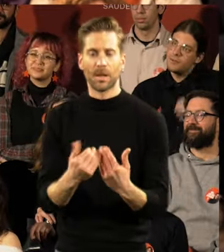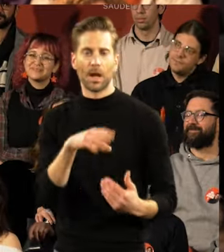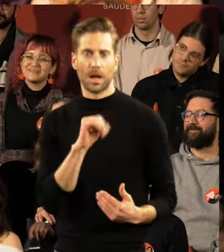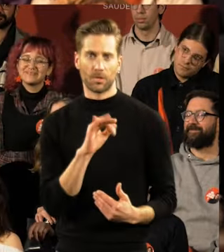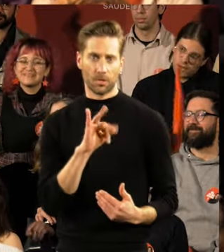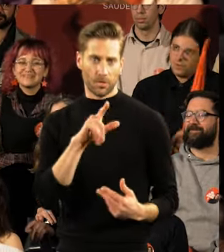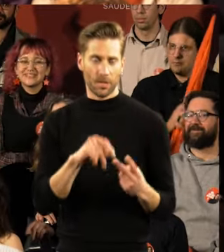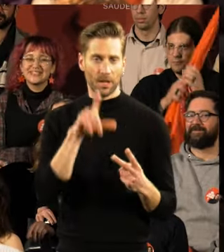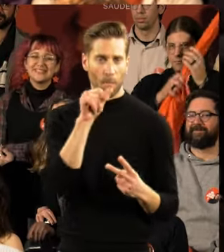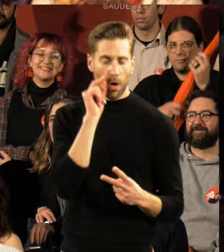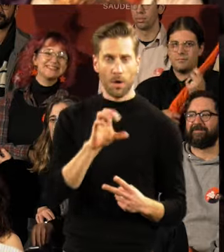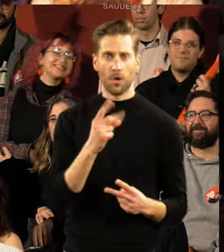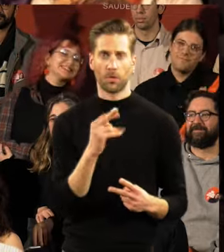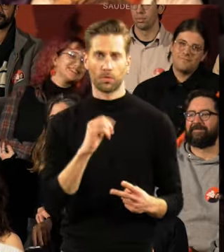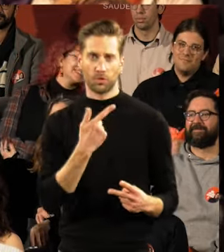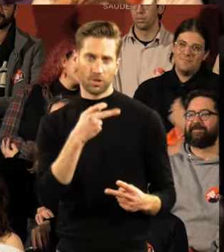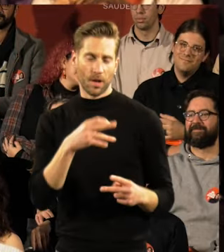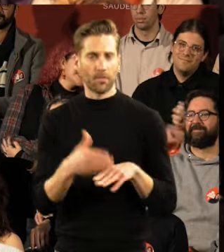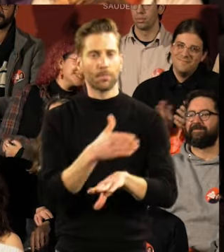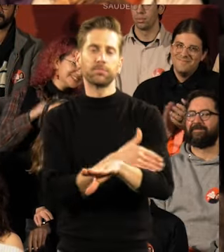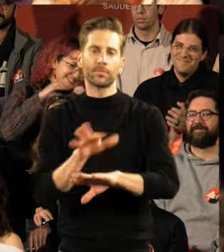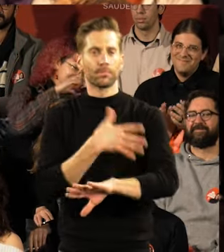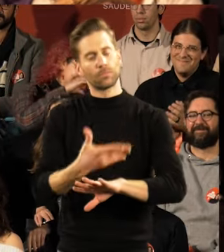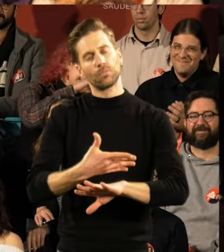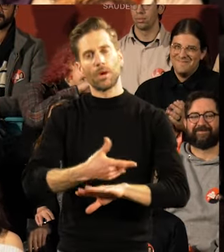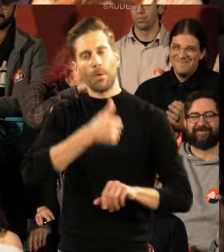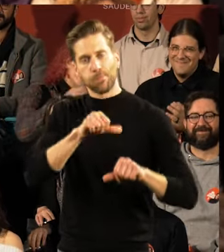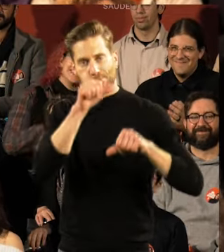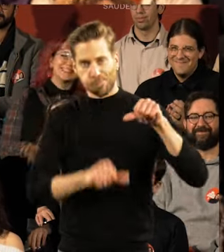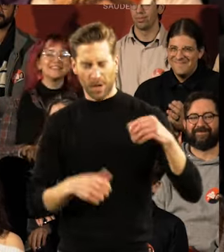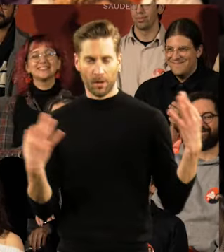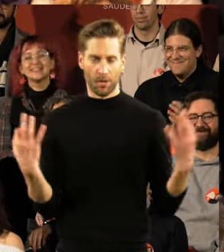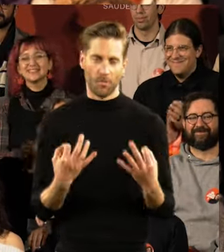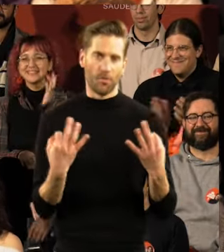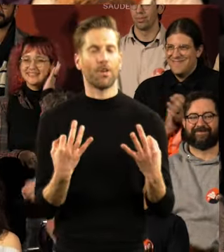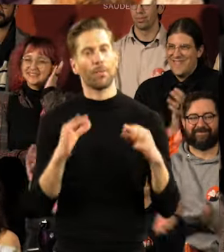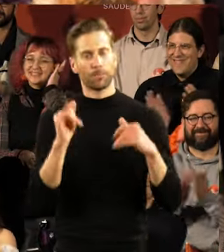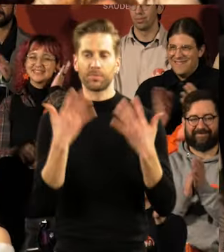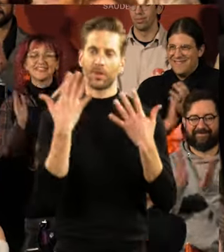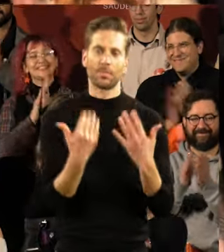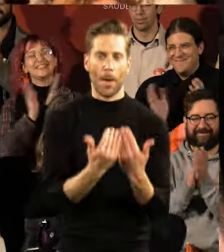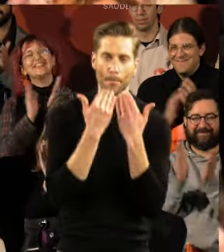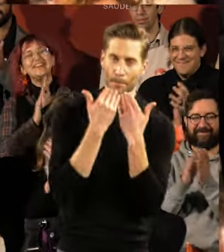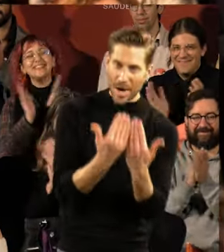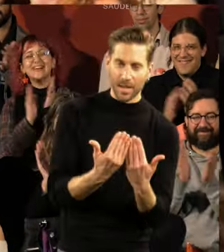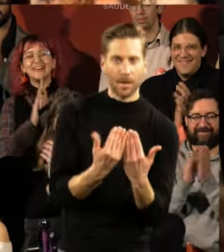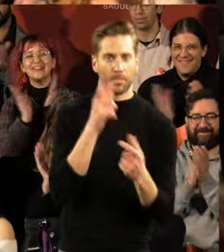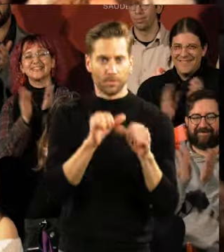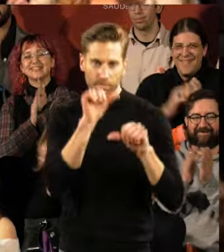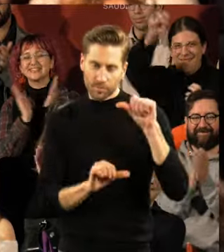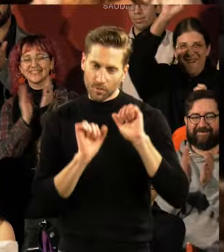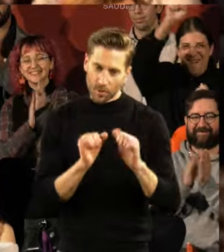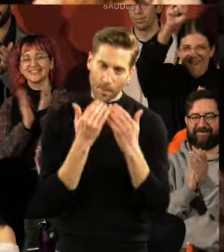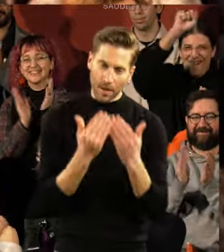Lobo e ao Gustavo Mourinho que nos trouxeram este momento de emoção no início deste comício. Muito obrigada pelas vossas palavras, pelas